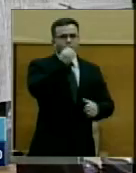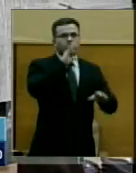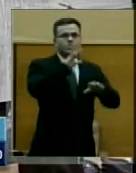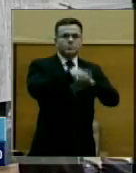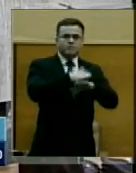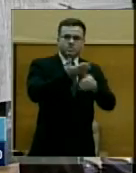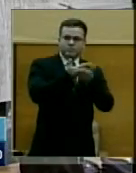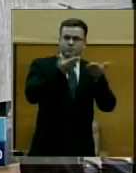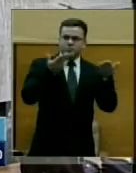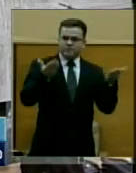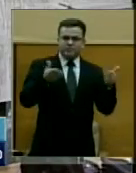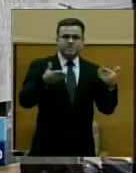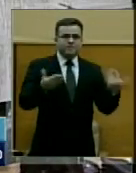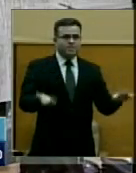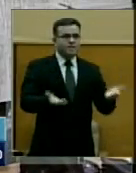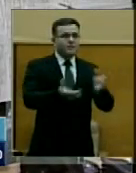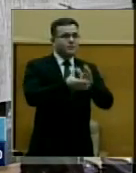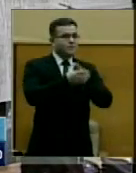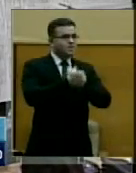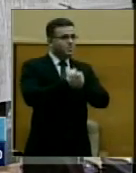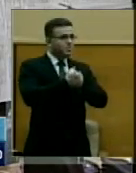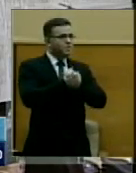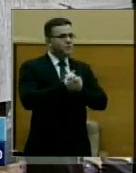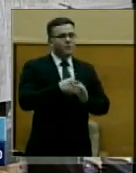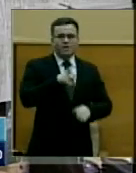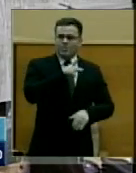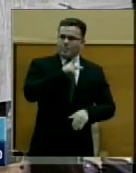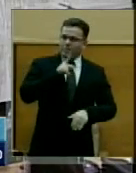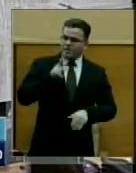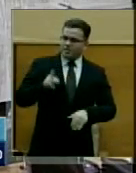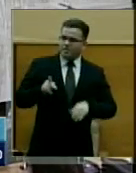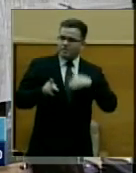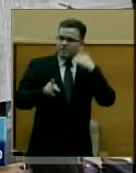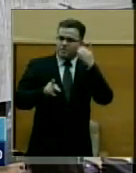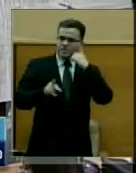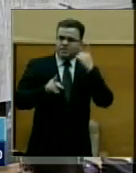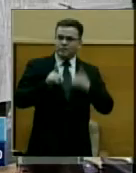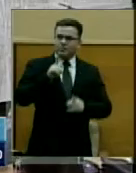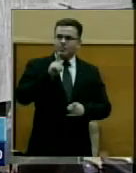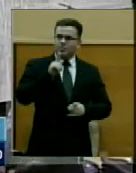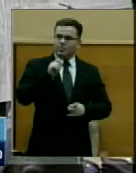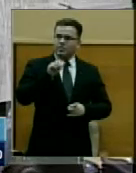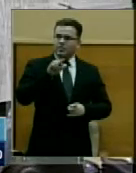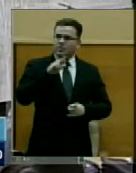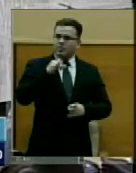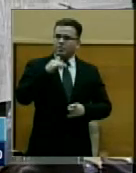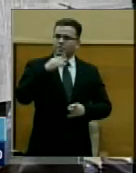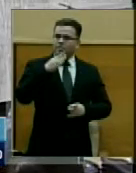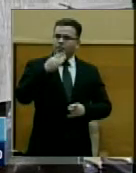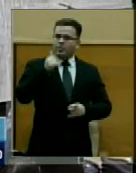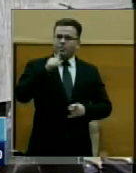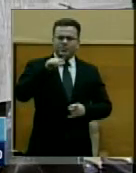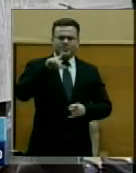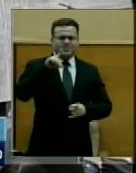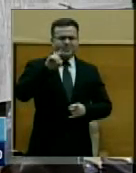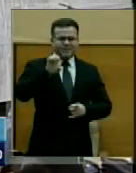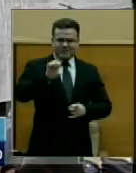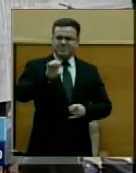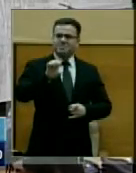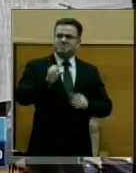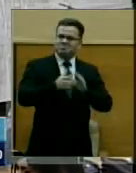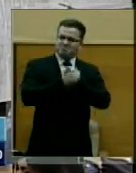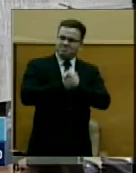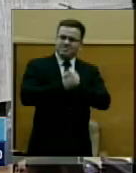Eu saúdo aqui o excelentíssimo senhor deputado Garibaldo Mendonça, presidente da mesa nesta sessão. Saúdo também